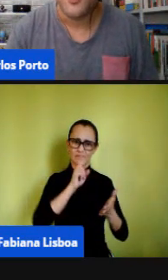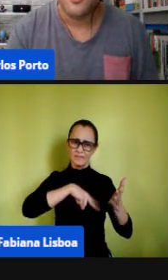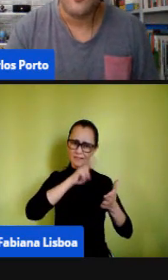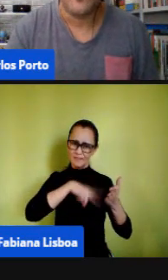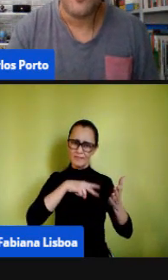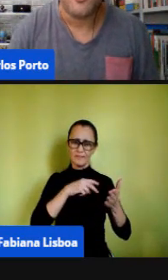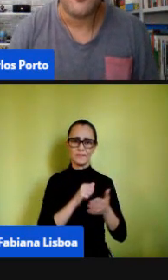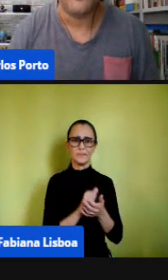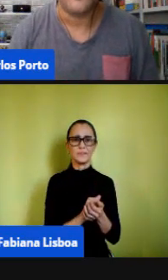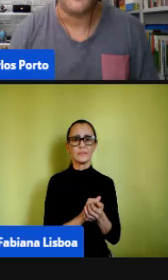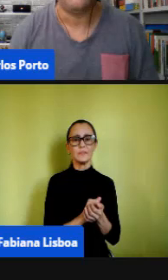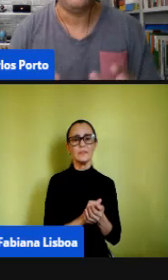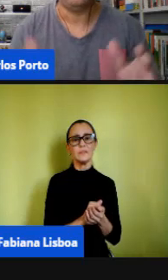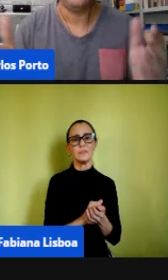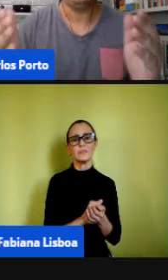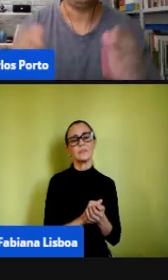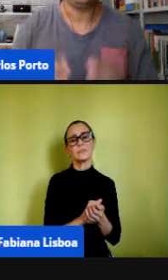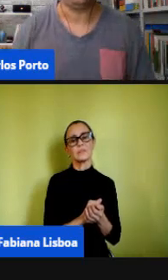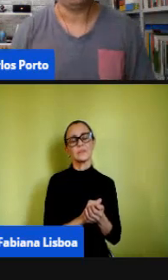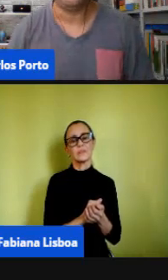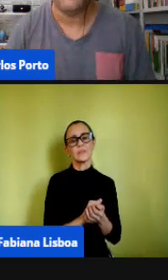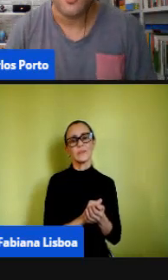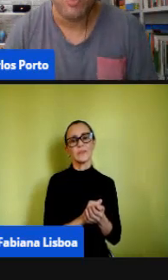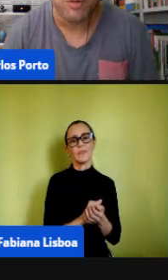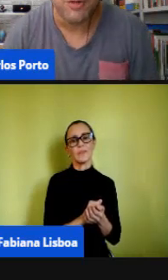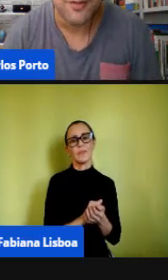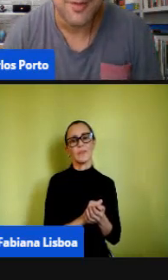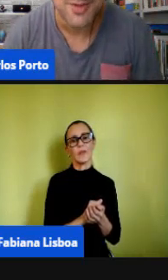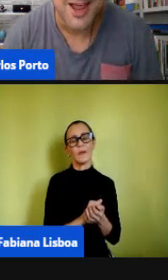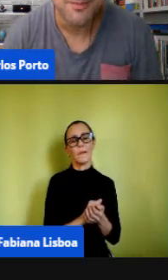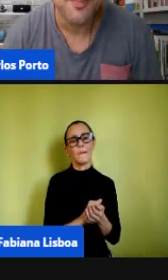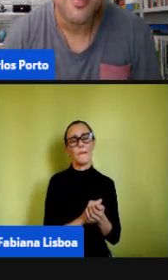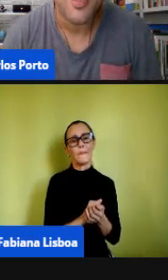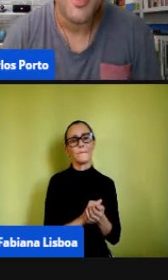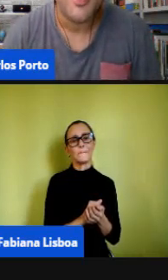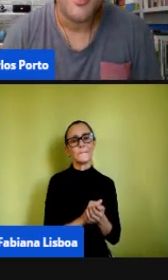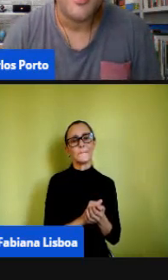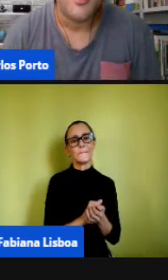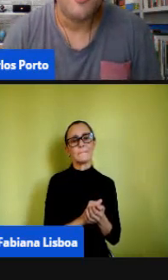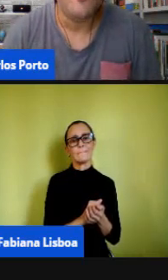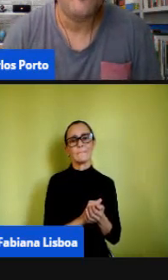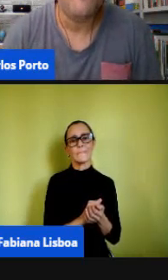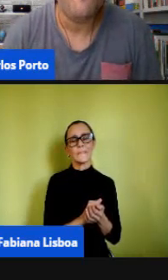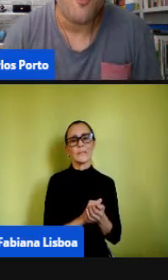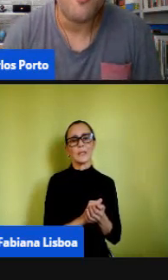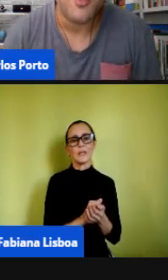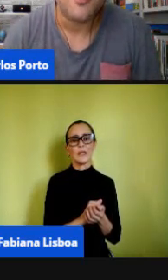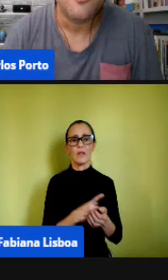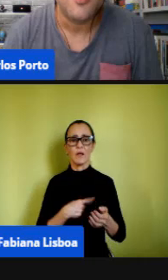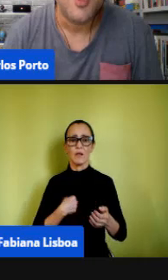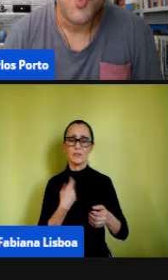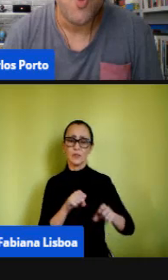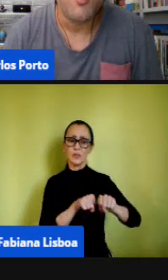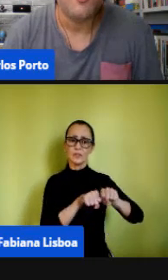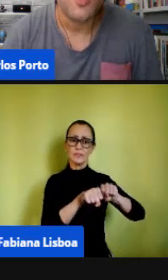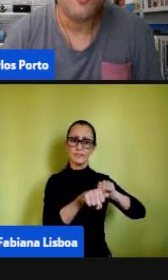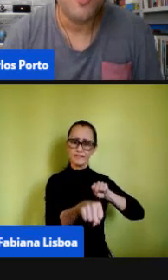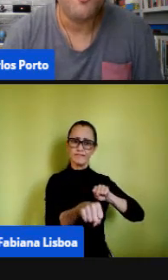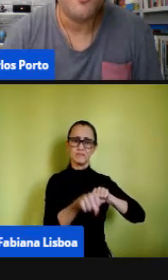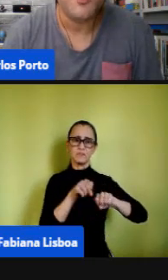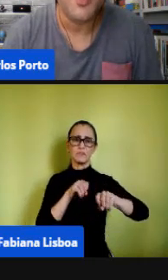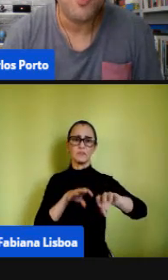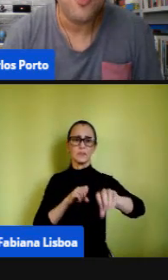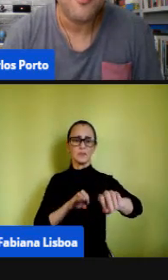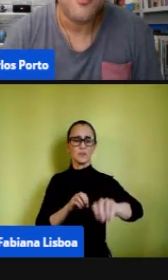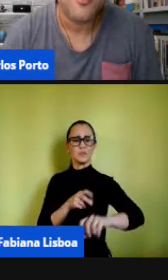frase. Deixa eu só passar o slide. Isso, vem comigo aqui. Vamos ler juntos? Vamos lá? A gente se forma como